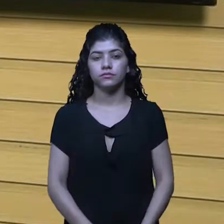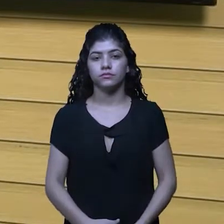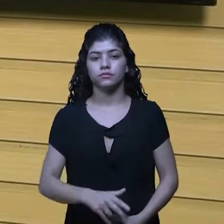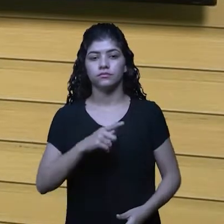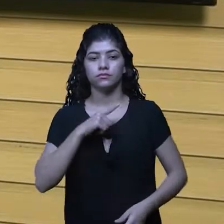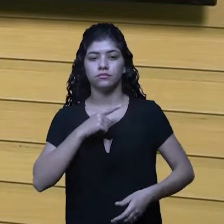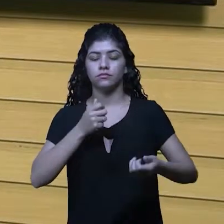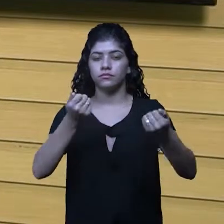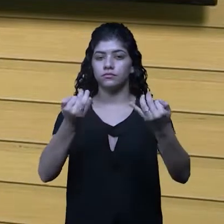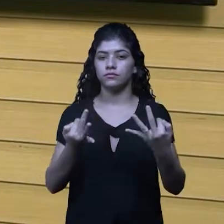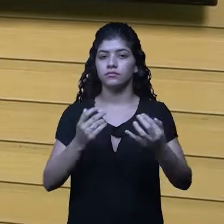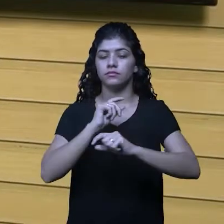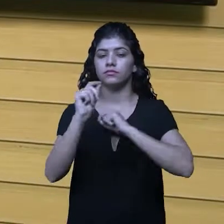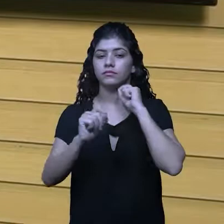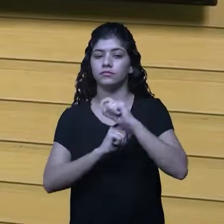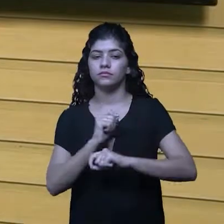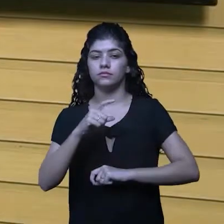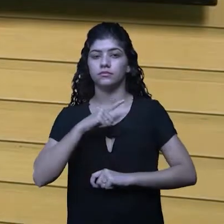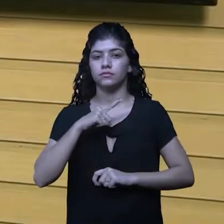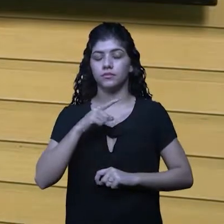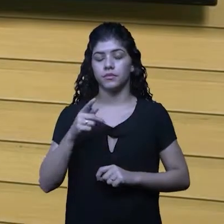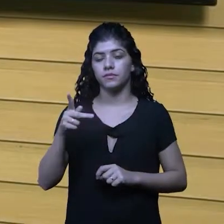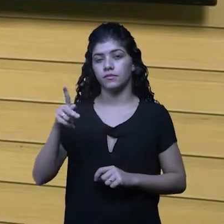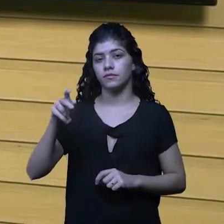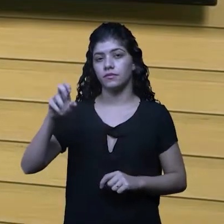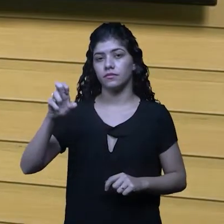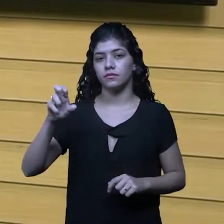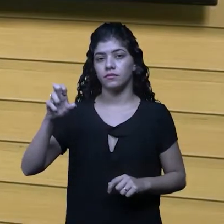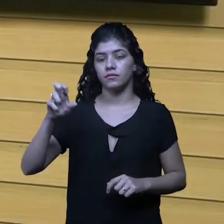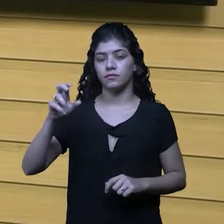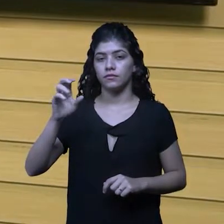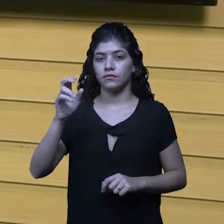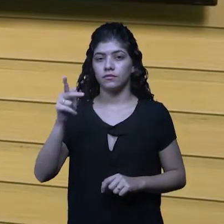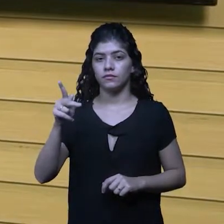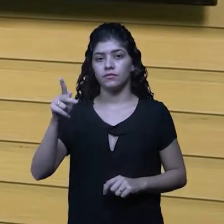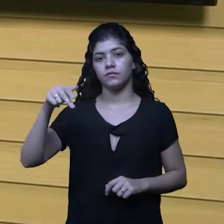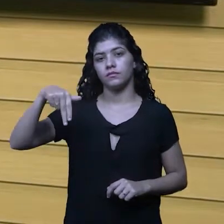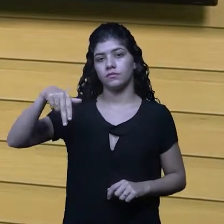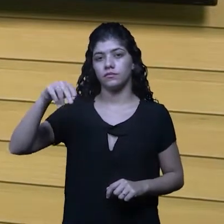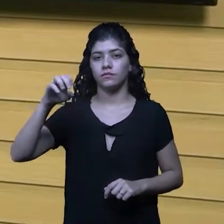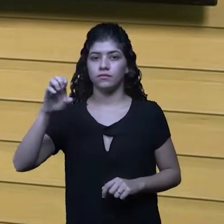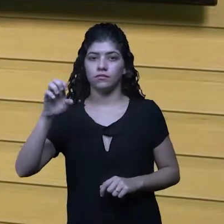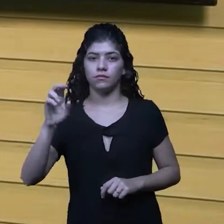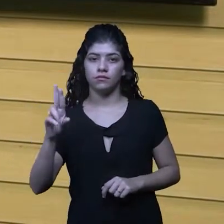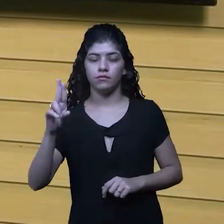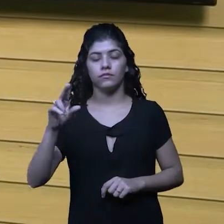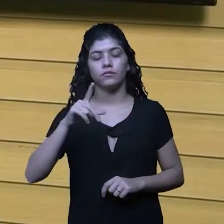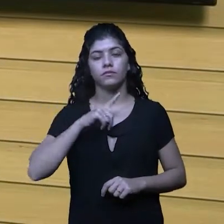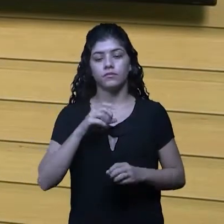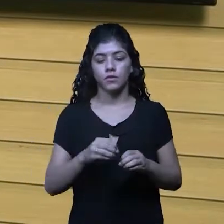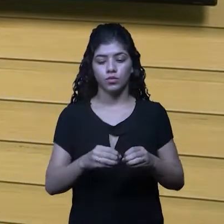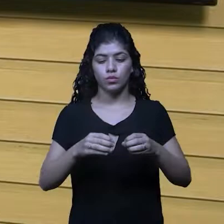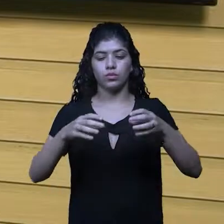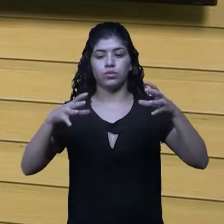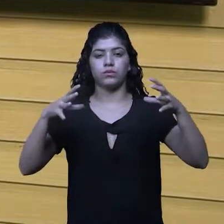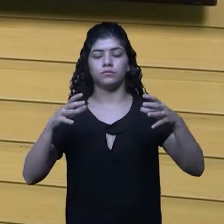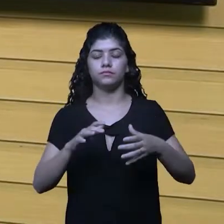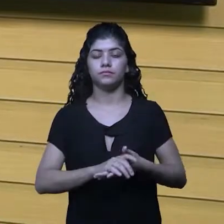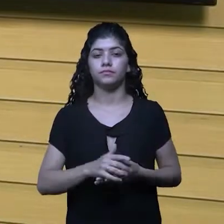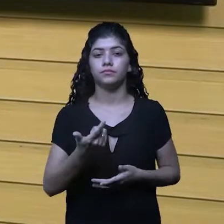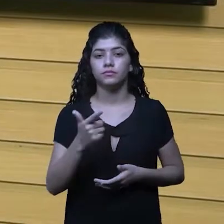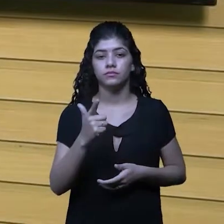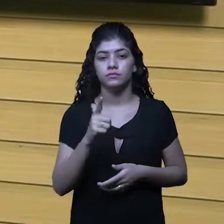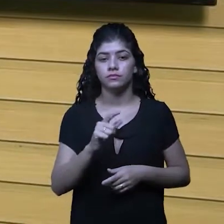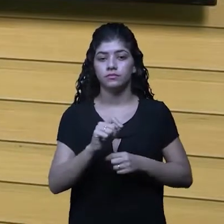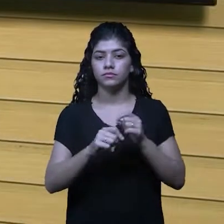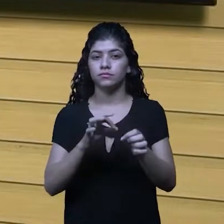quando a gente fala de encher o pneu, por exemplo. Tá? Ali, quando estiver enchendo o pneu, se ele não